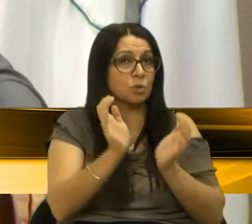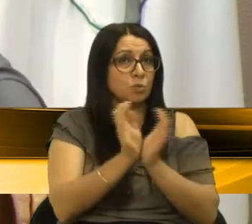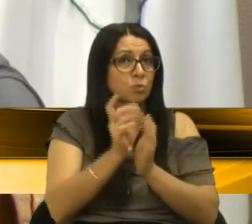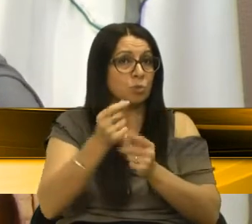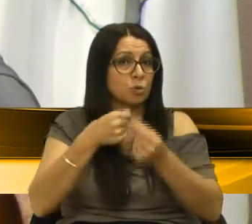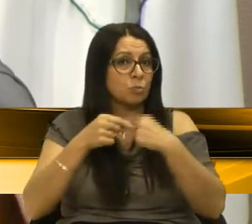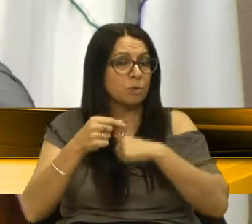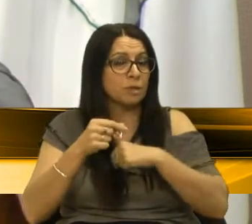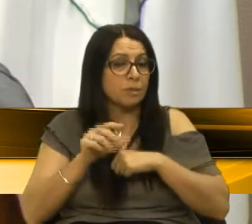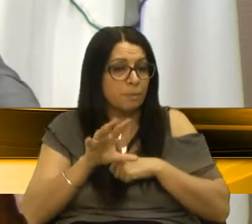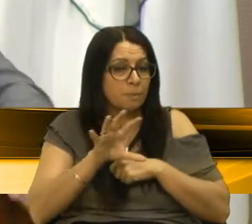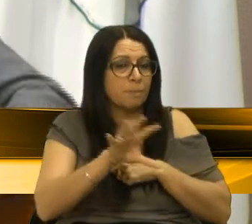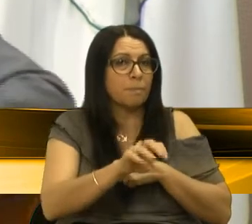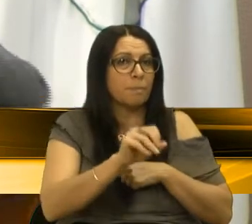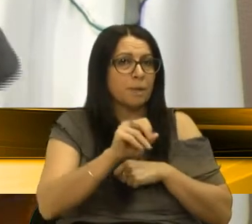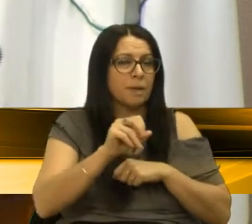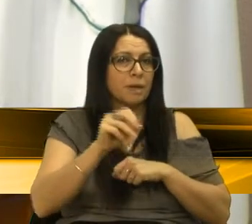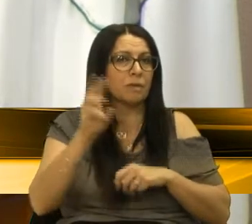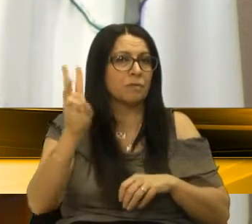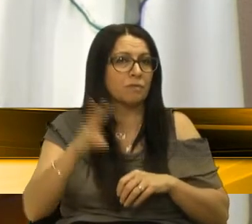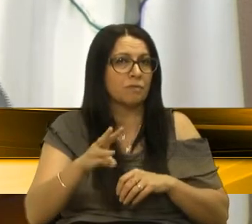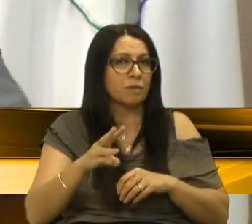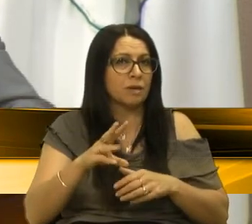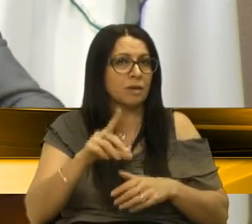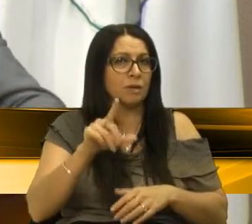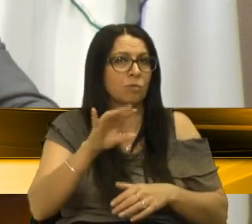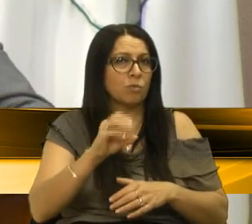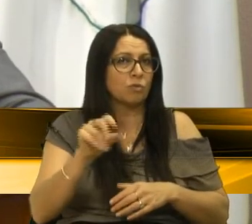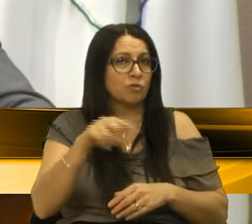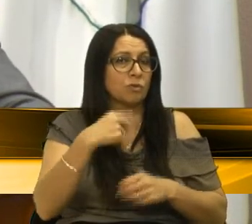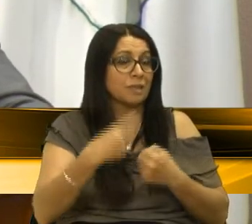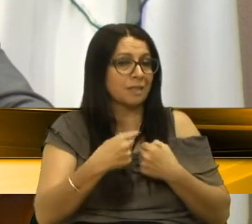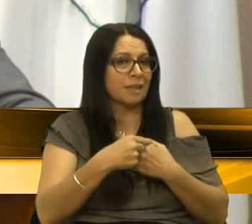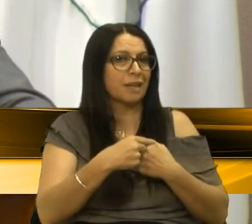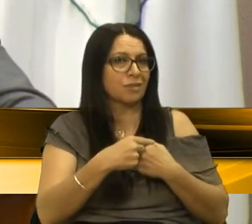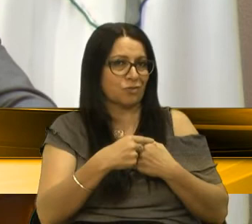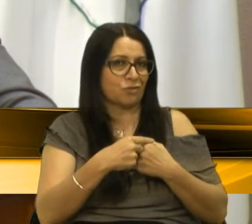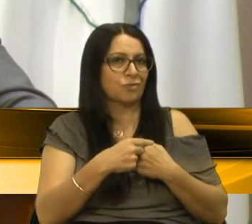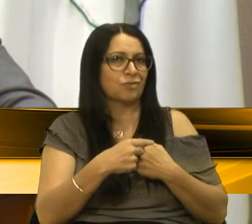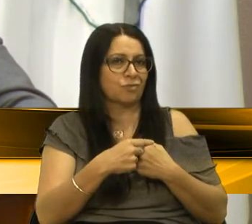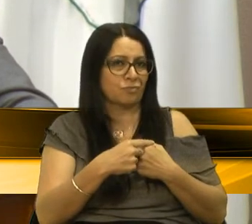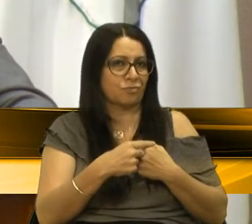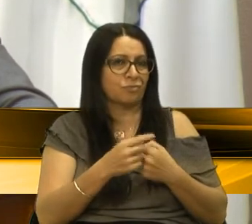em abocanhar o transporte coletivo e o lixo na nossa cidade.